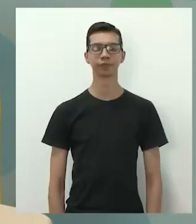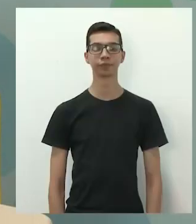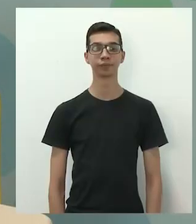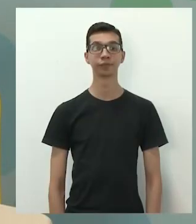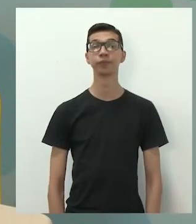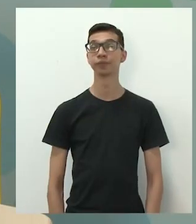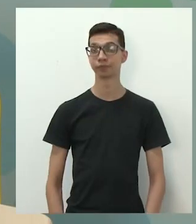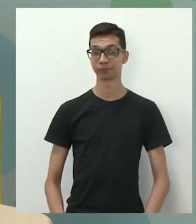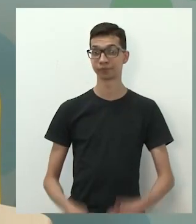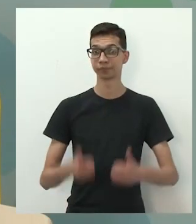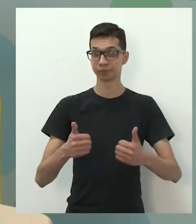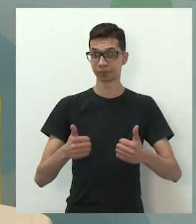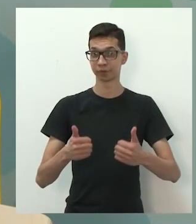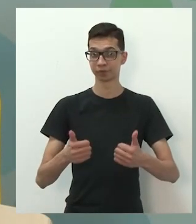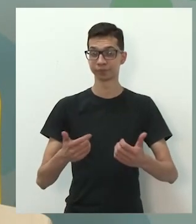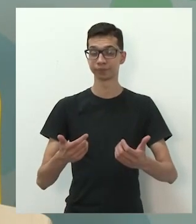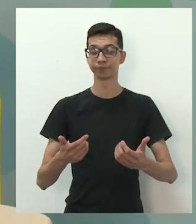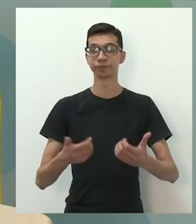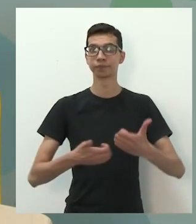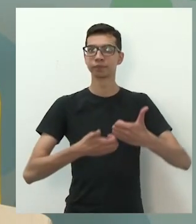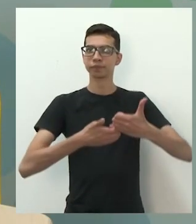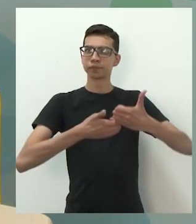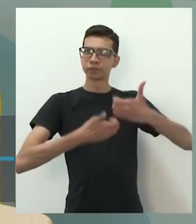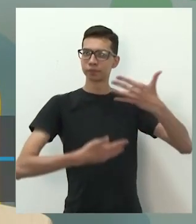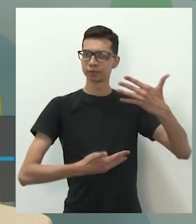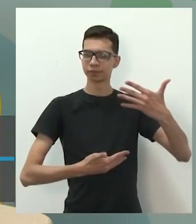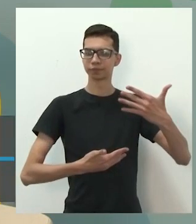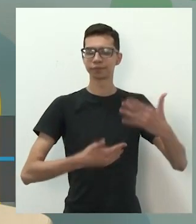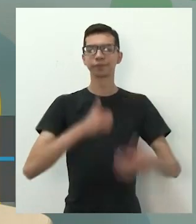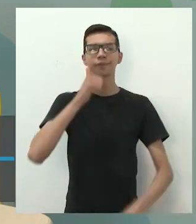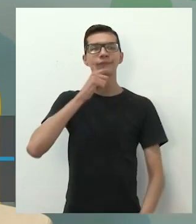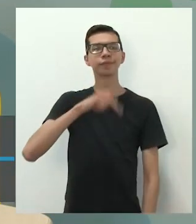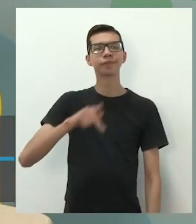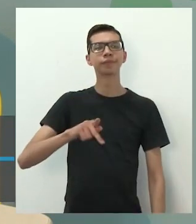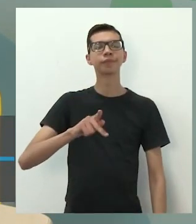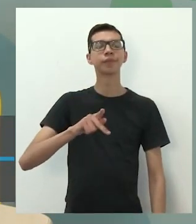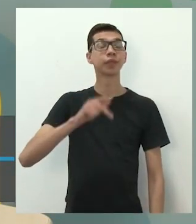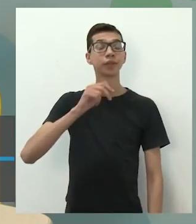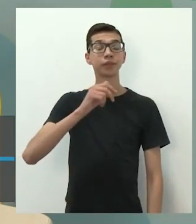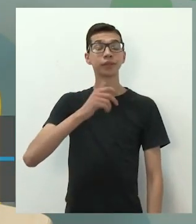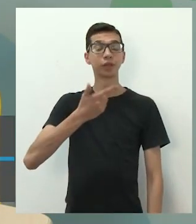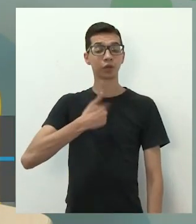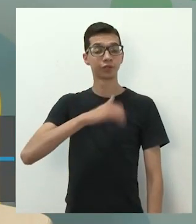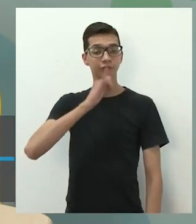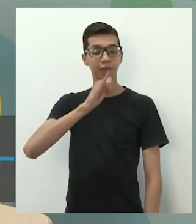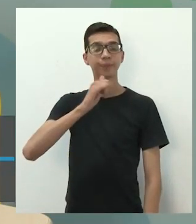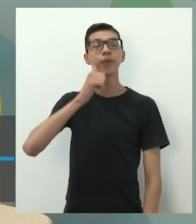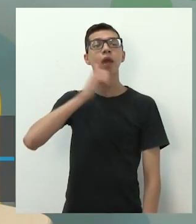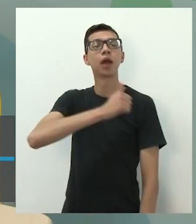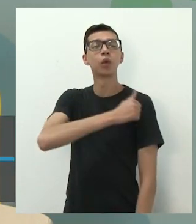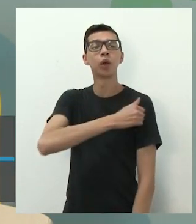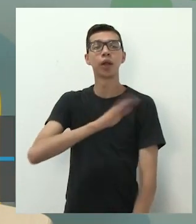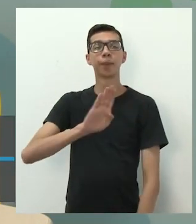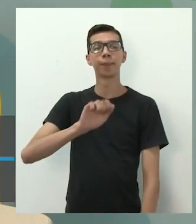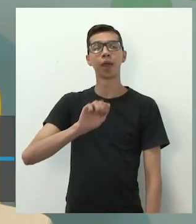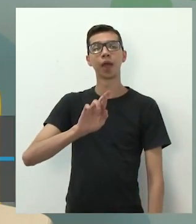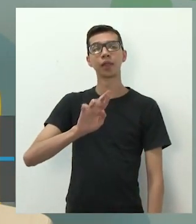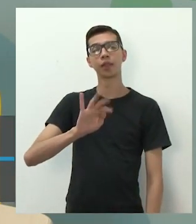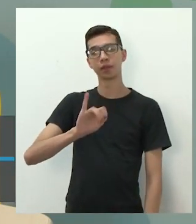bom, professora. Tem bastante coisa aqui. Vamos lá. Beatriz, são histórias que são contadas em sequência.